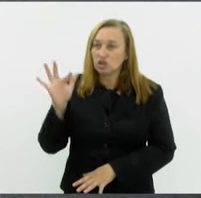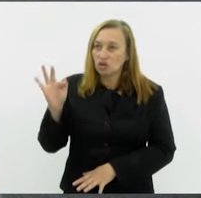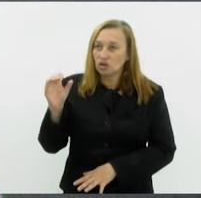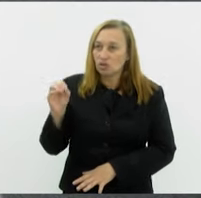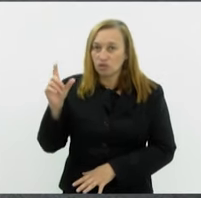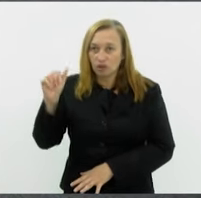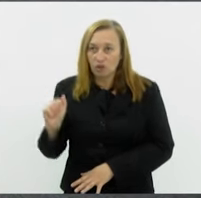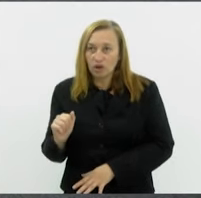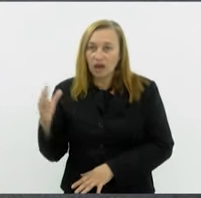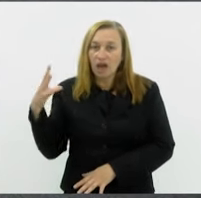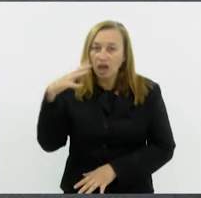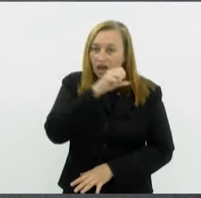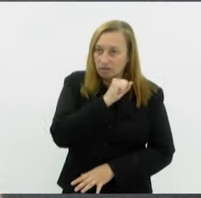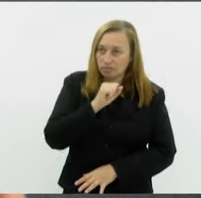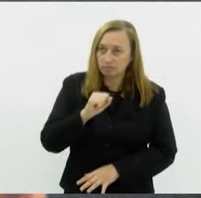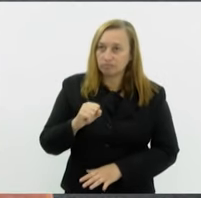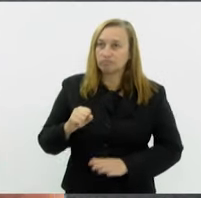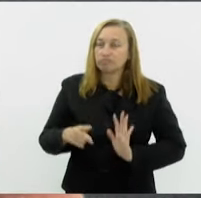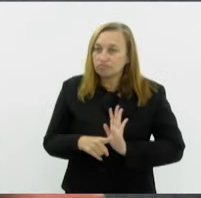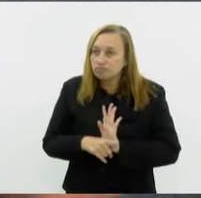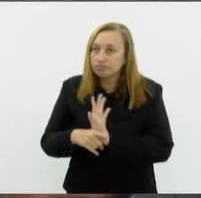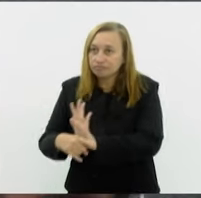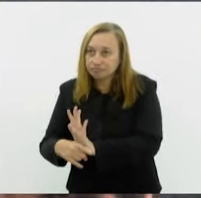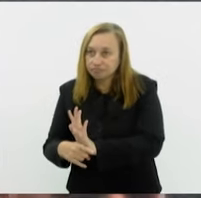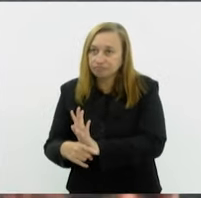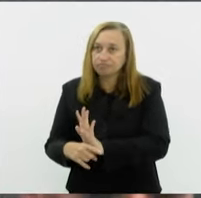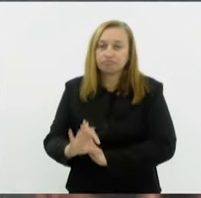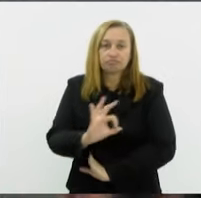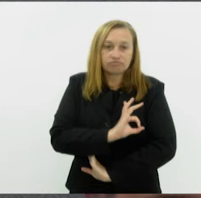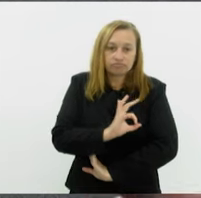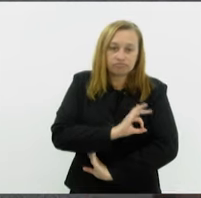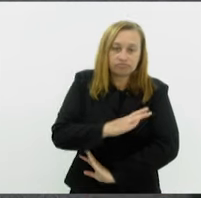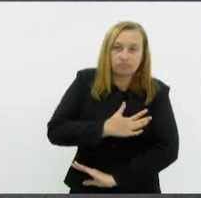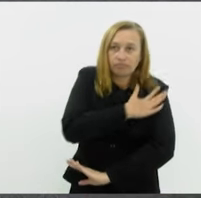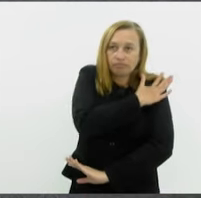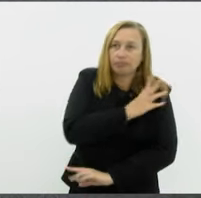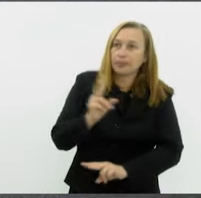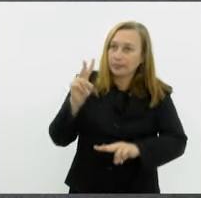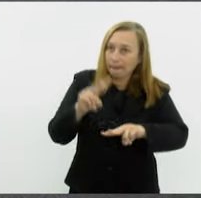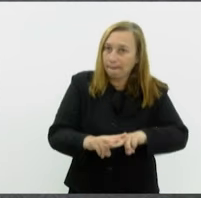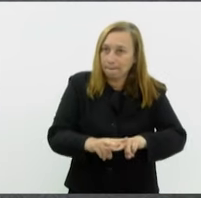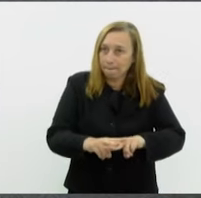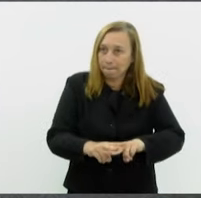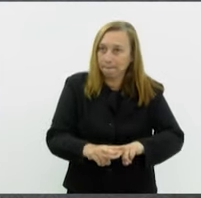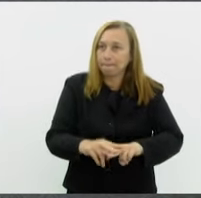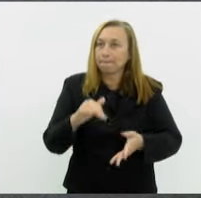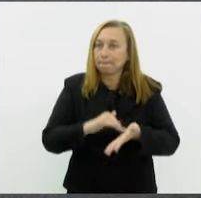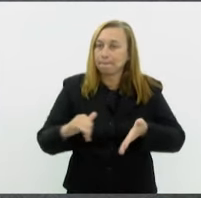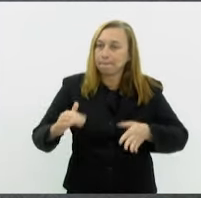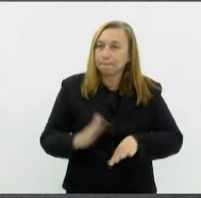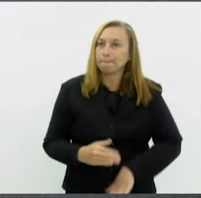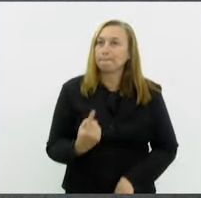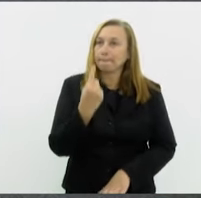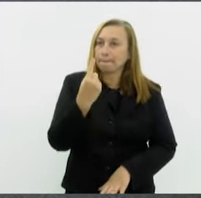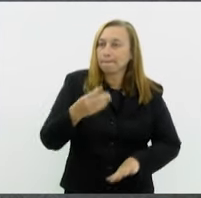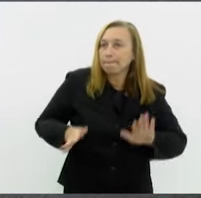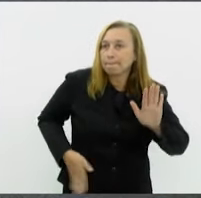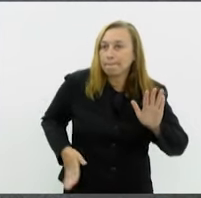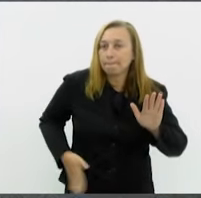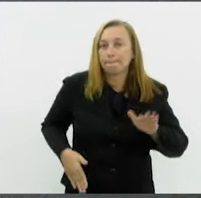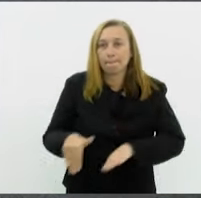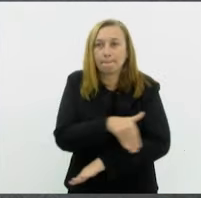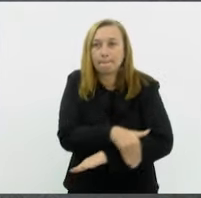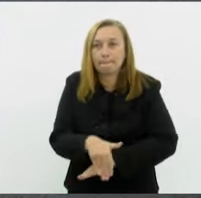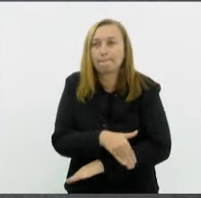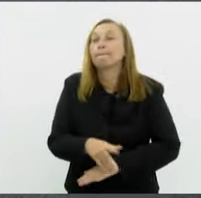que rapidamente também deu todo auxílio ao policial militar que efetuou essa prisão e tirando mais um elemento das ruas.